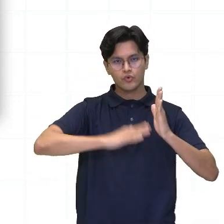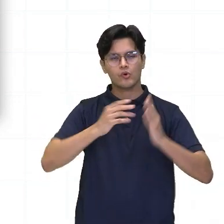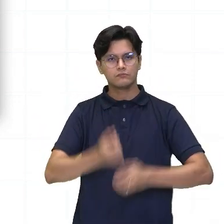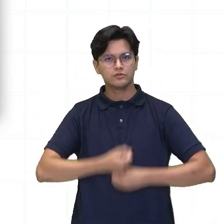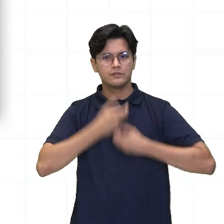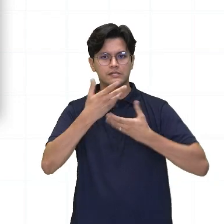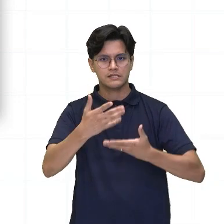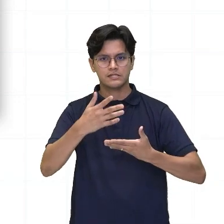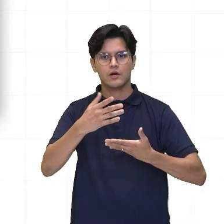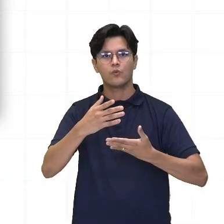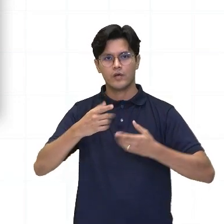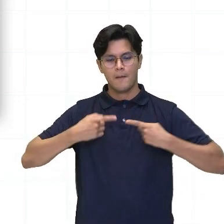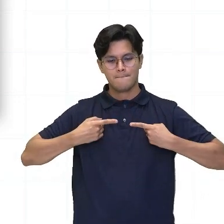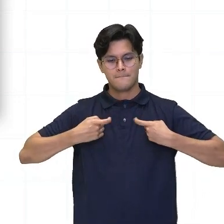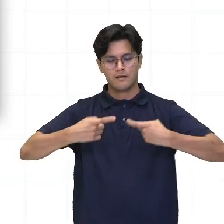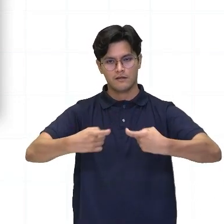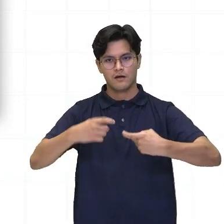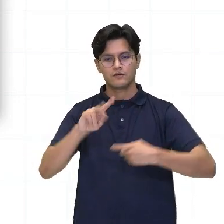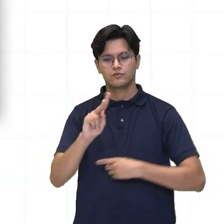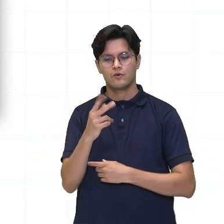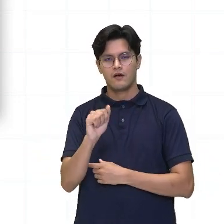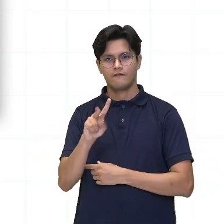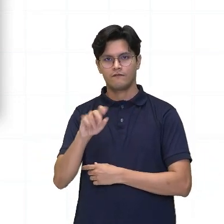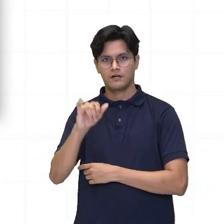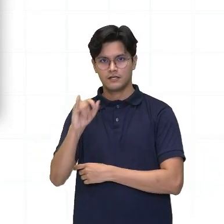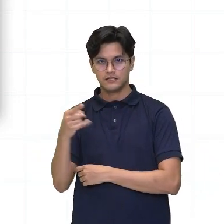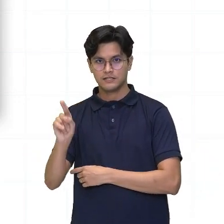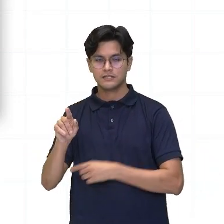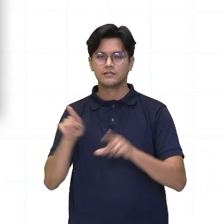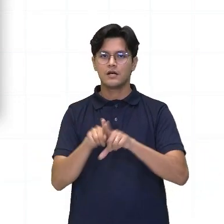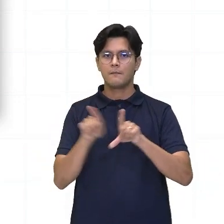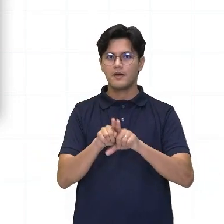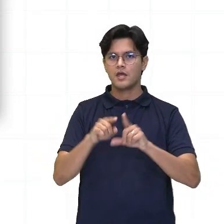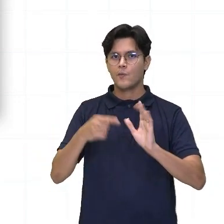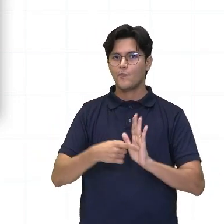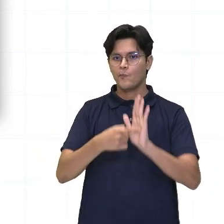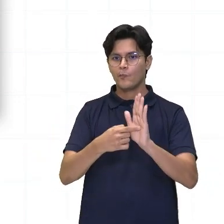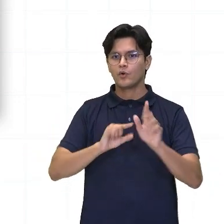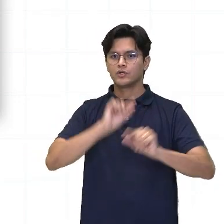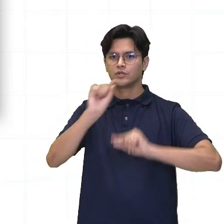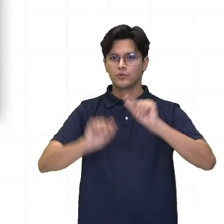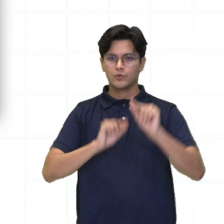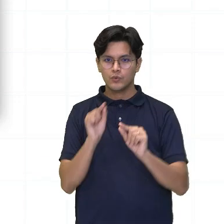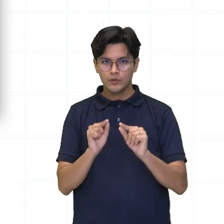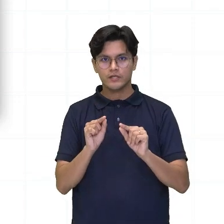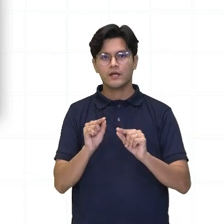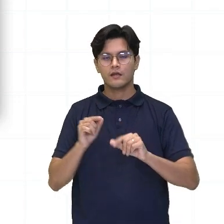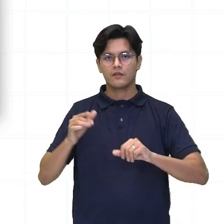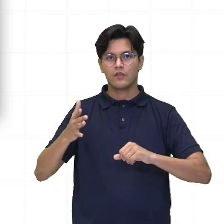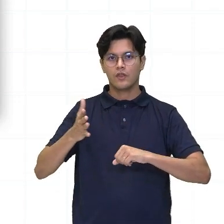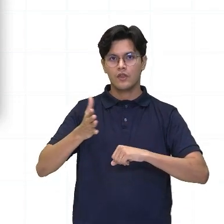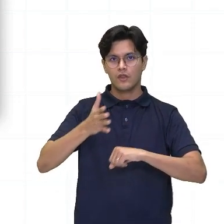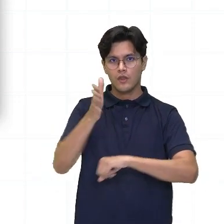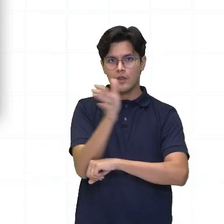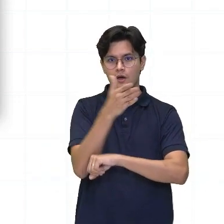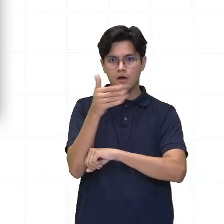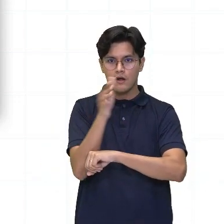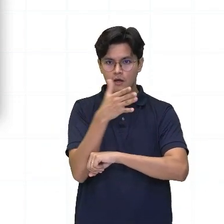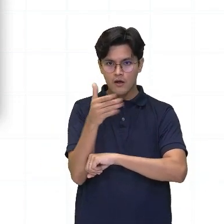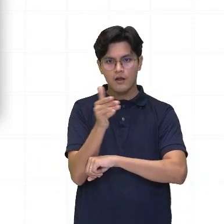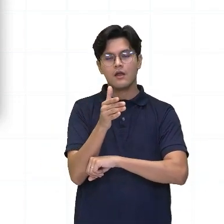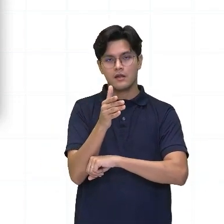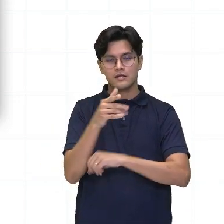capitais do academicismo nacional e do nacionalismo e da ordem estabelecida, sem que isso lhes tire